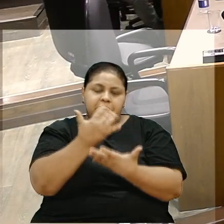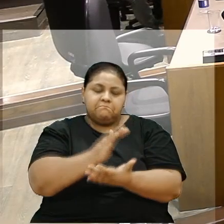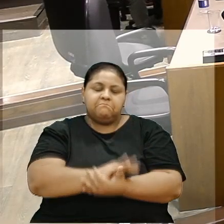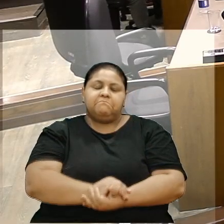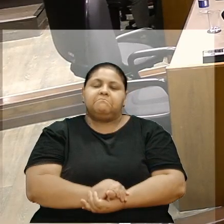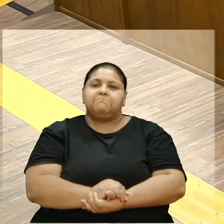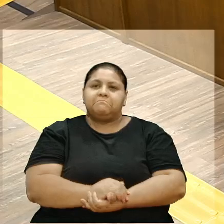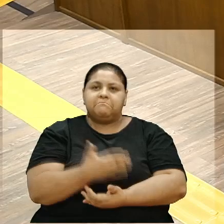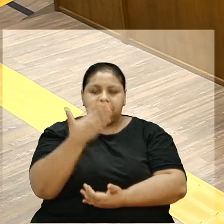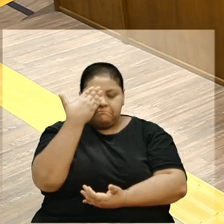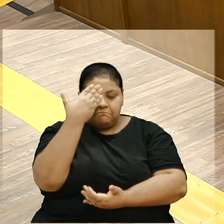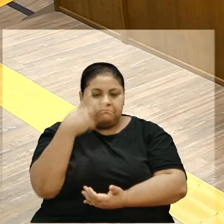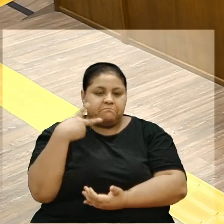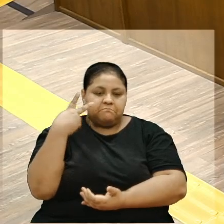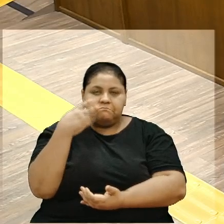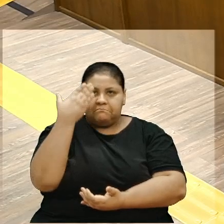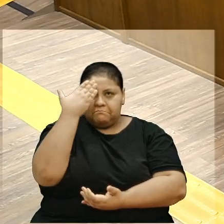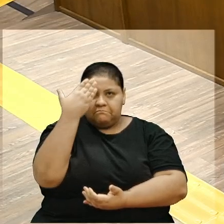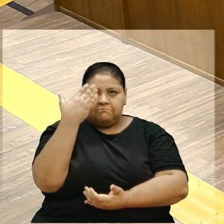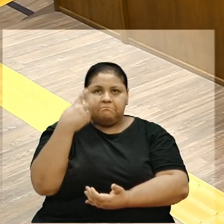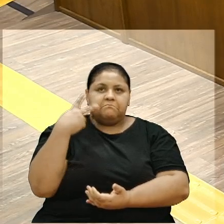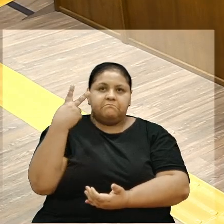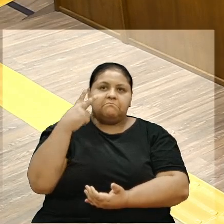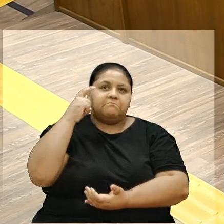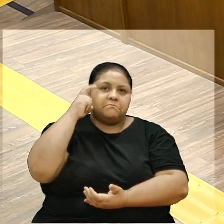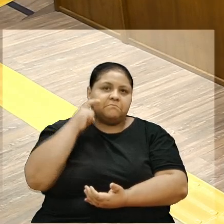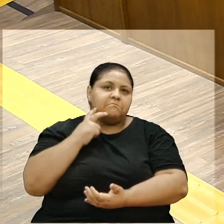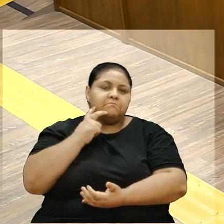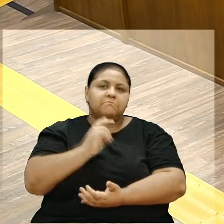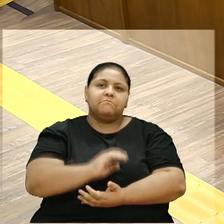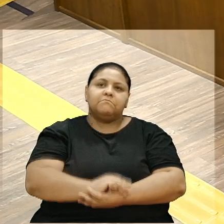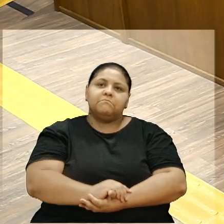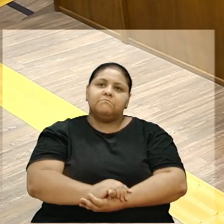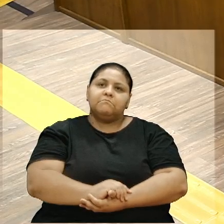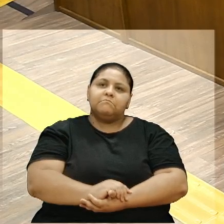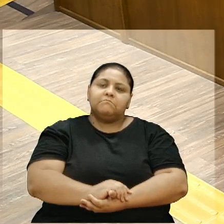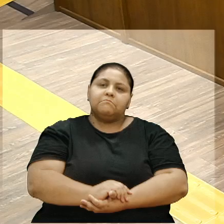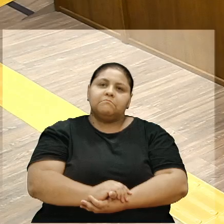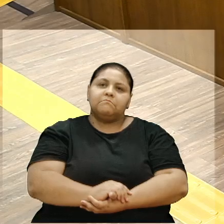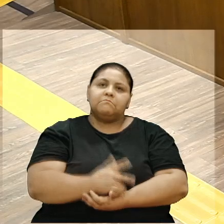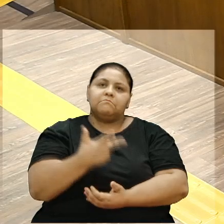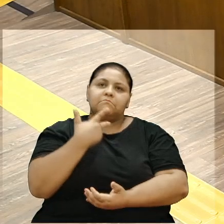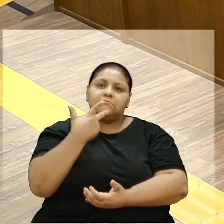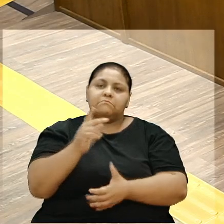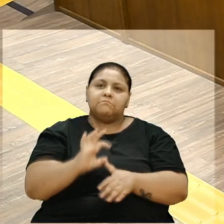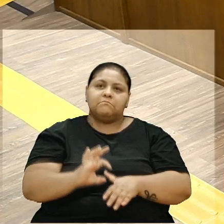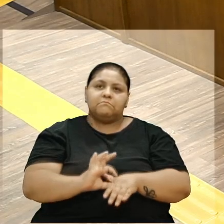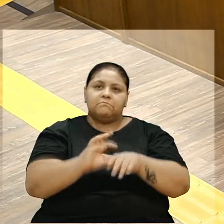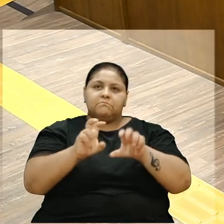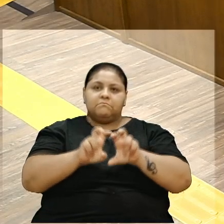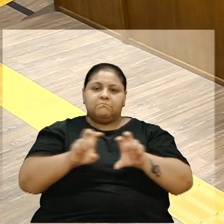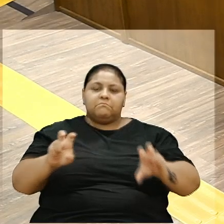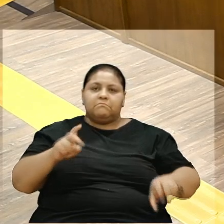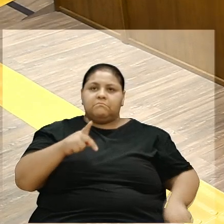vereador. Obrigada, vereador Daniel Santos. Declaração de líder da bancada do